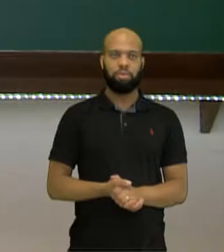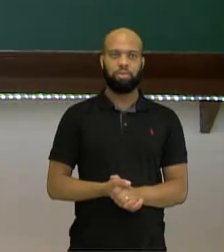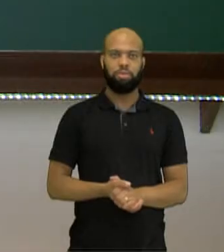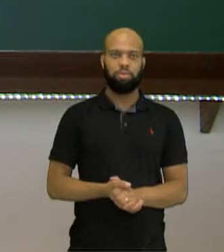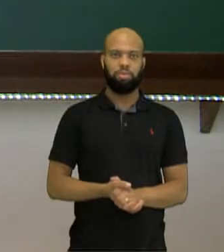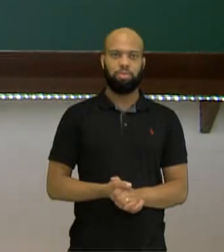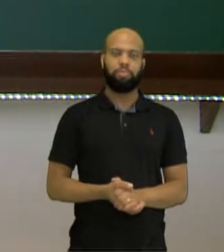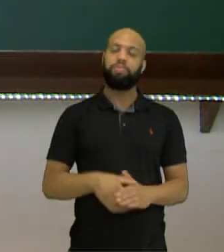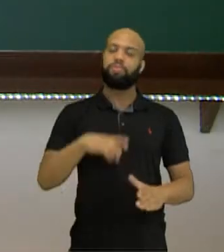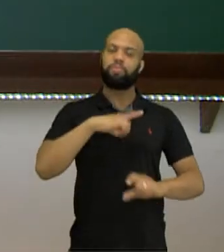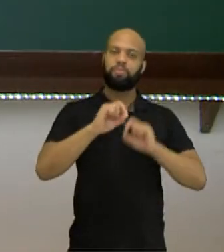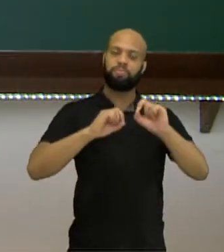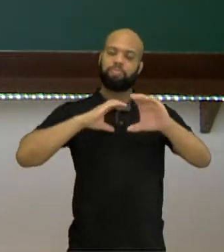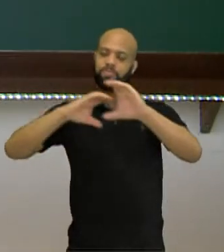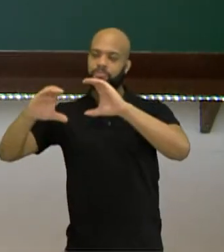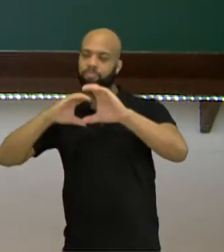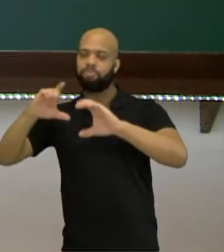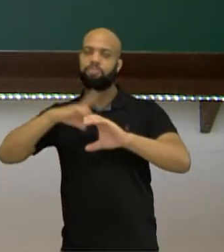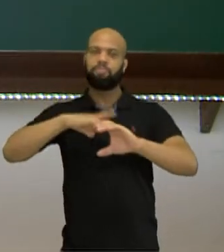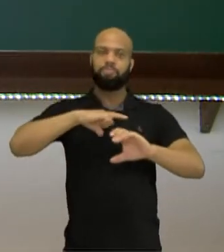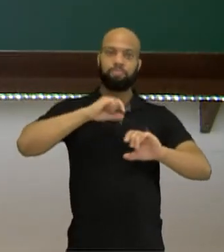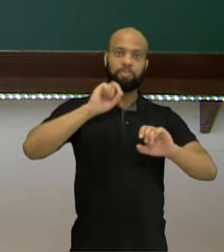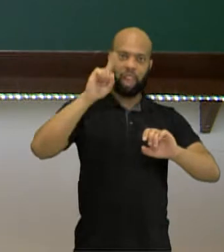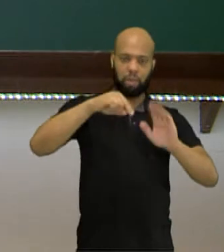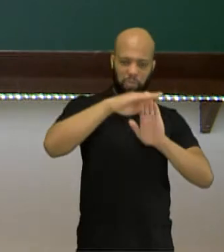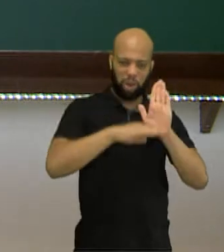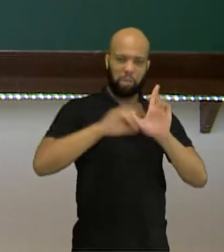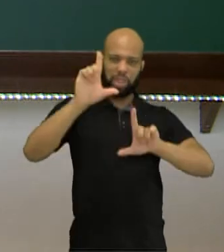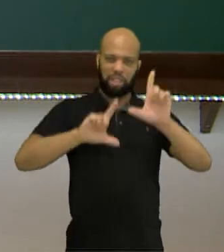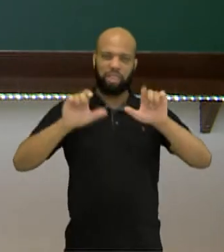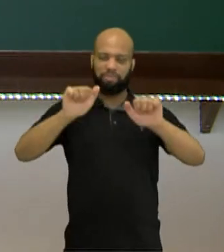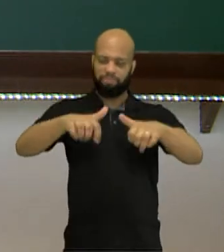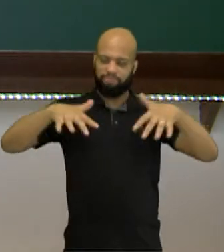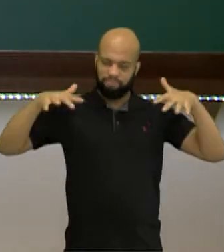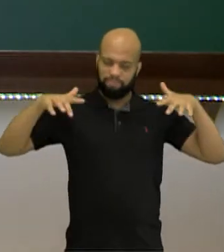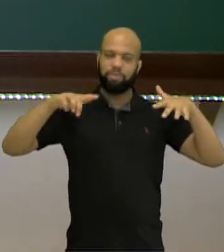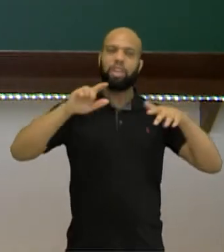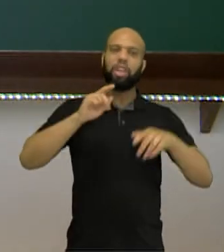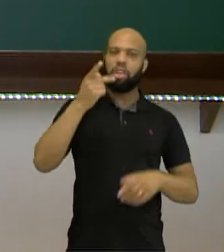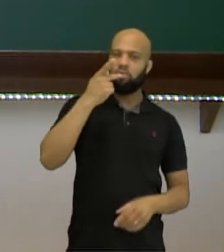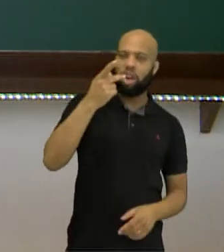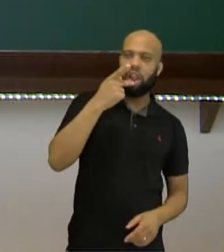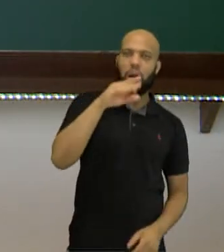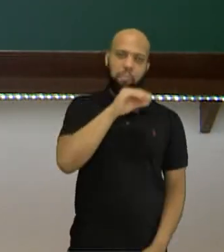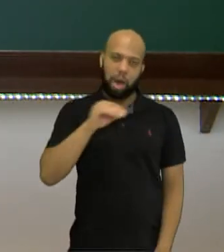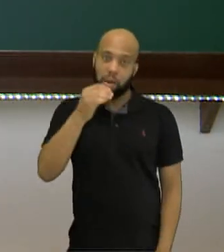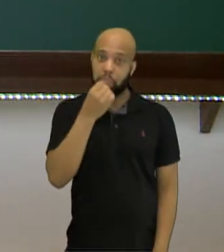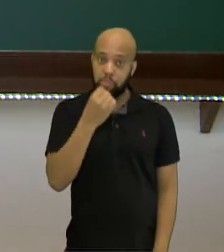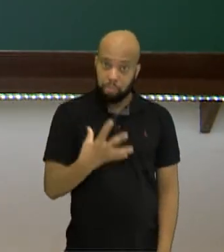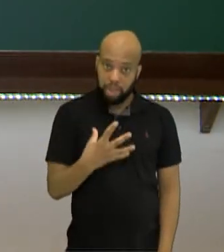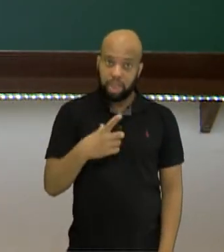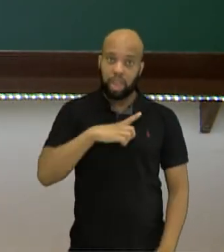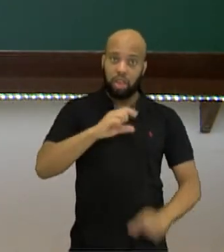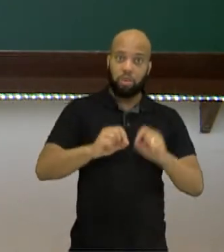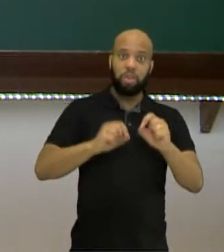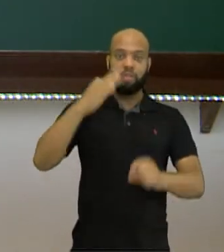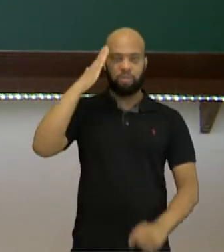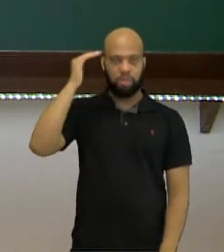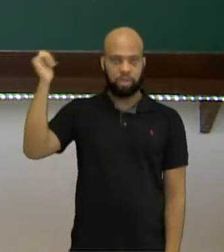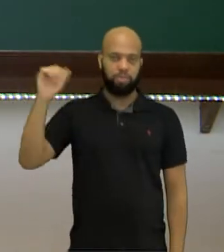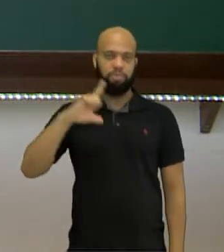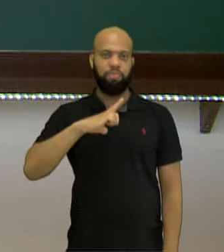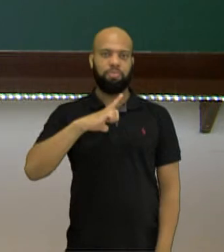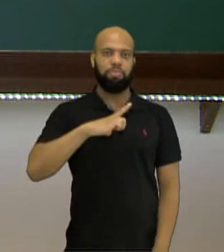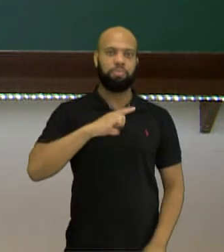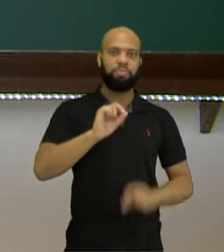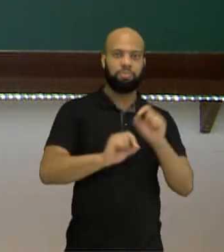grande comunicador com programa de auditório que falava bastante trazer problemas e talento estourou em um dos grandes fenômenos nesse tipo